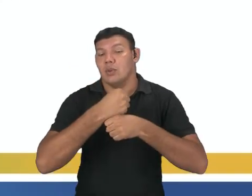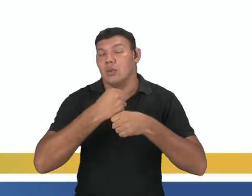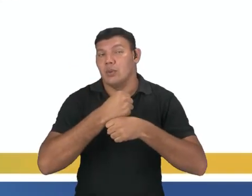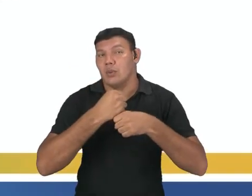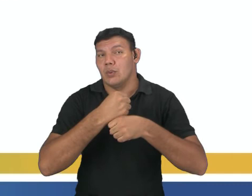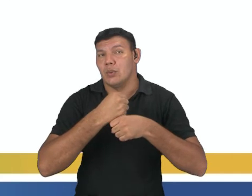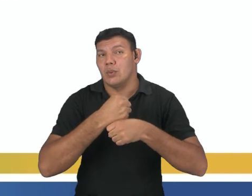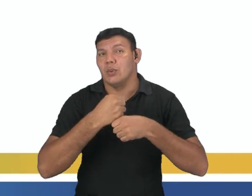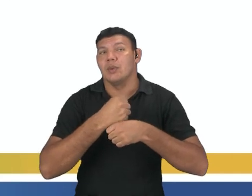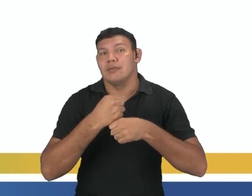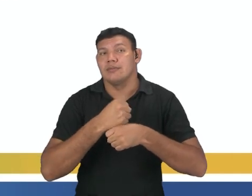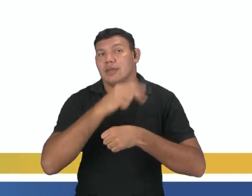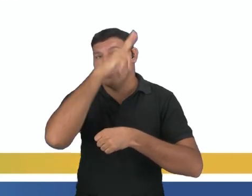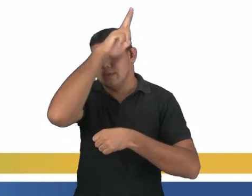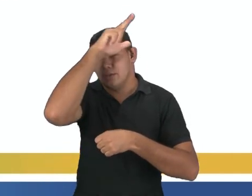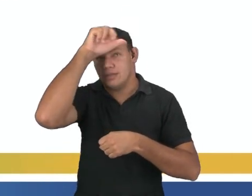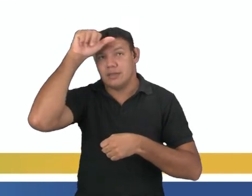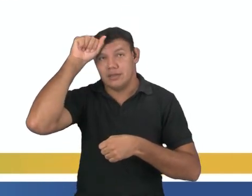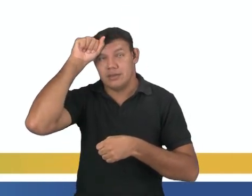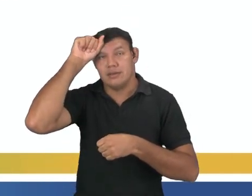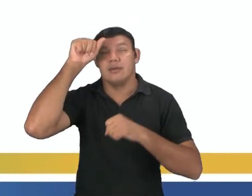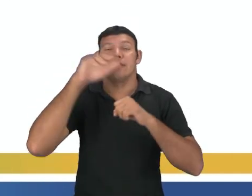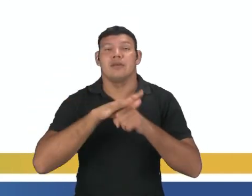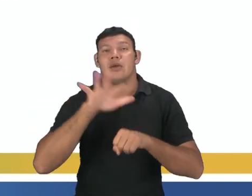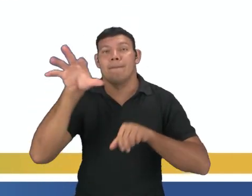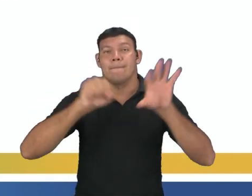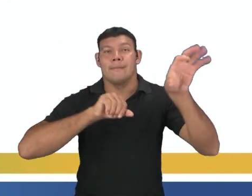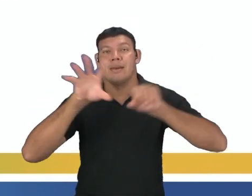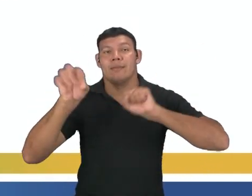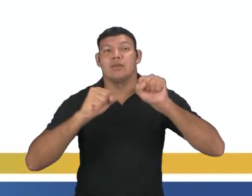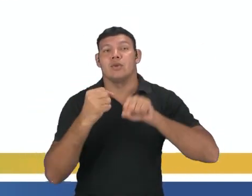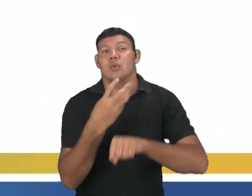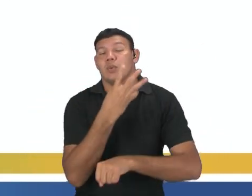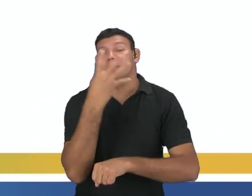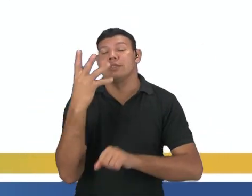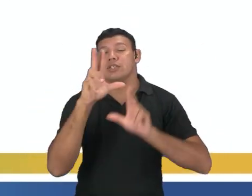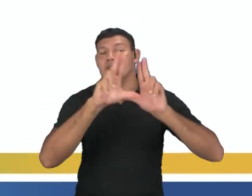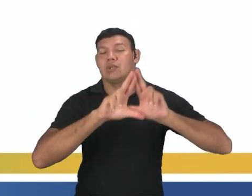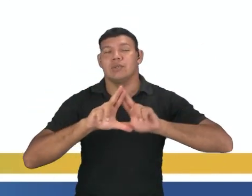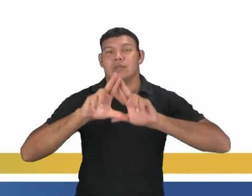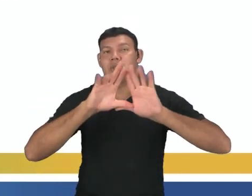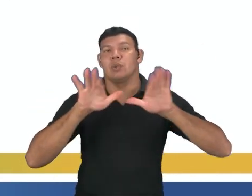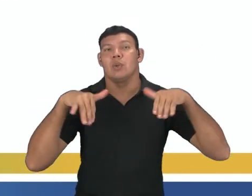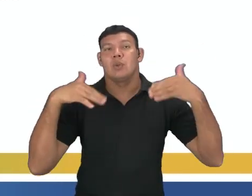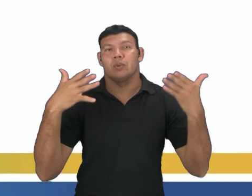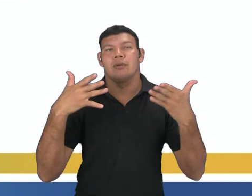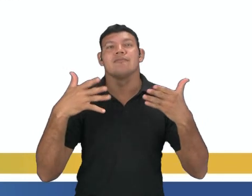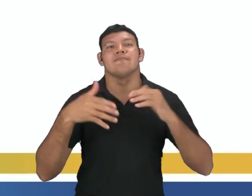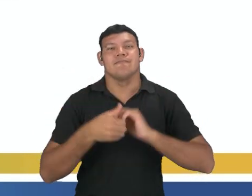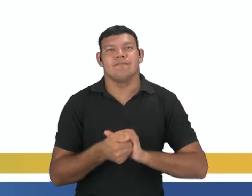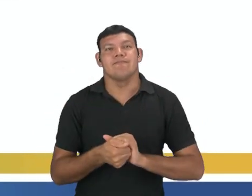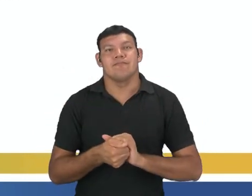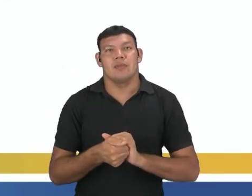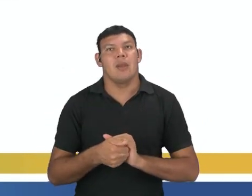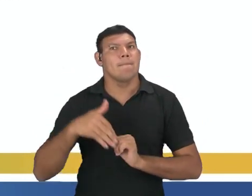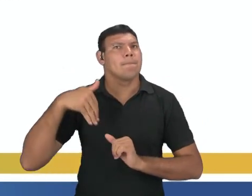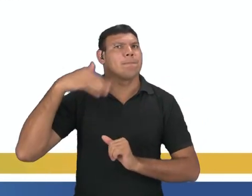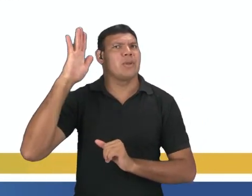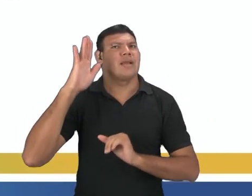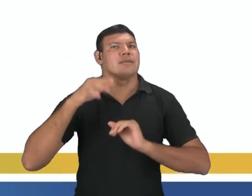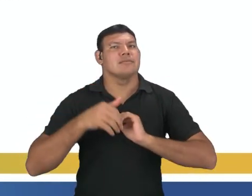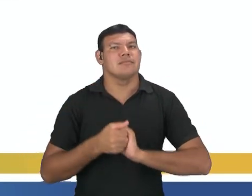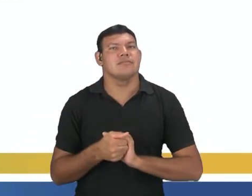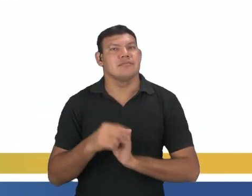Qual desses anos essa prefeitura coletou a maior quantidade de resíduos reciclados. Então, aqui eu tenho que saber qual